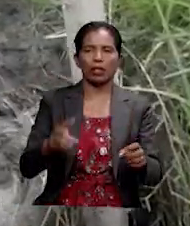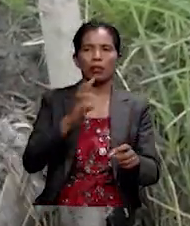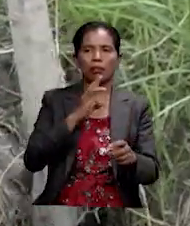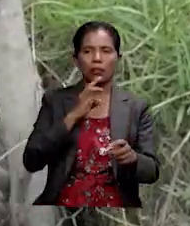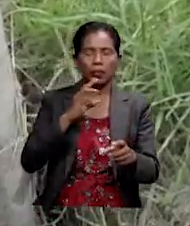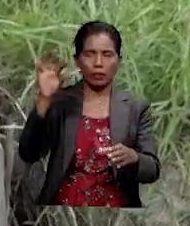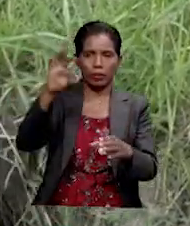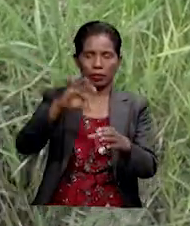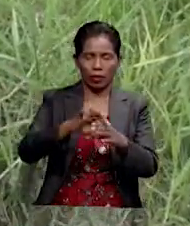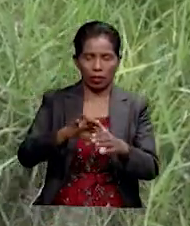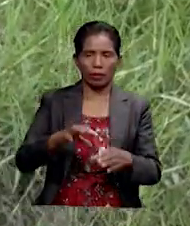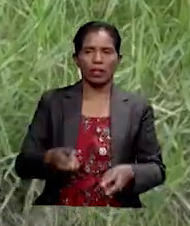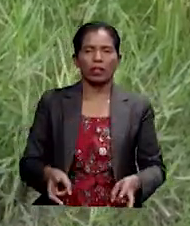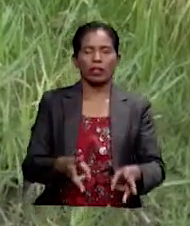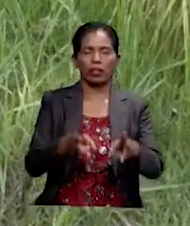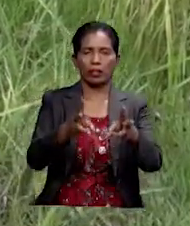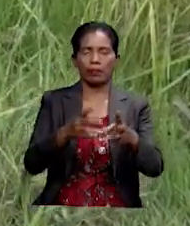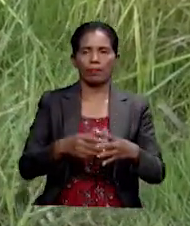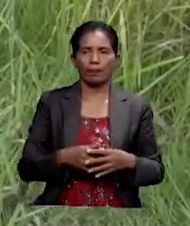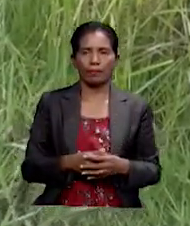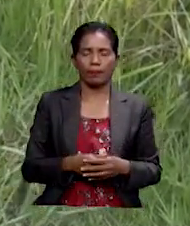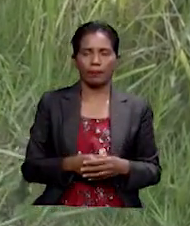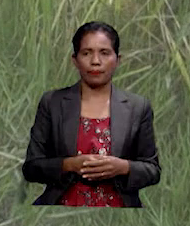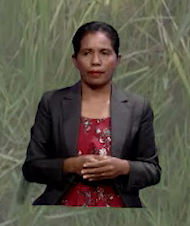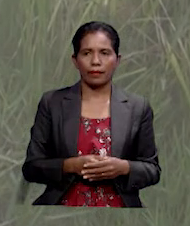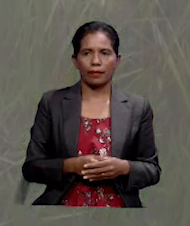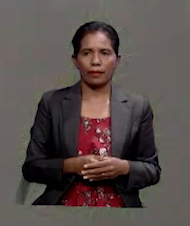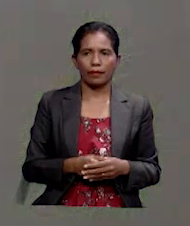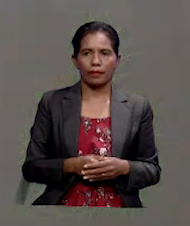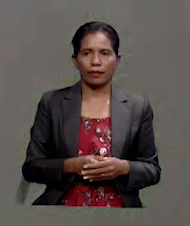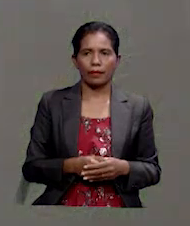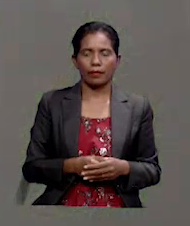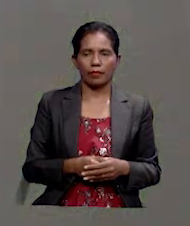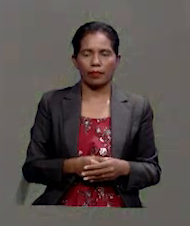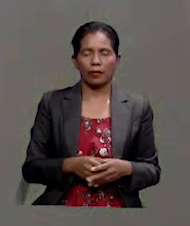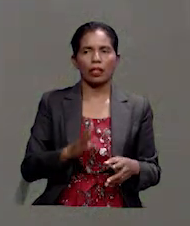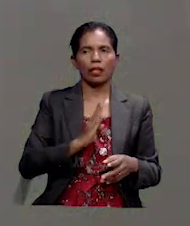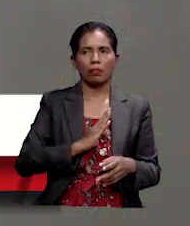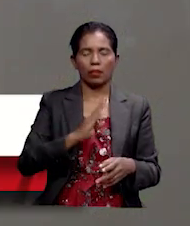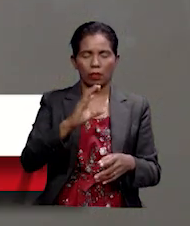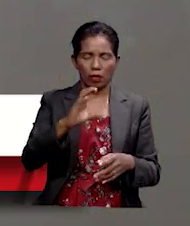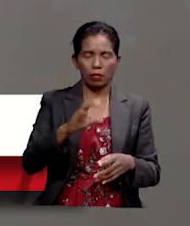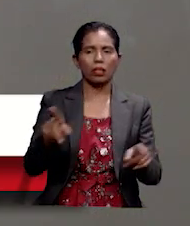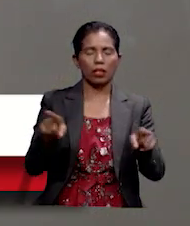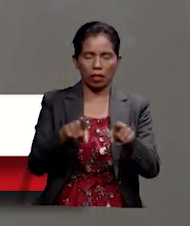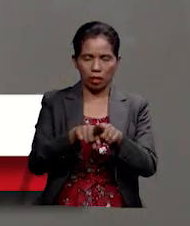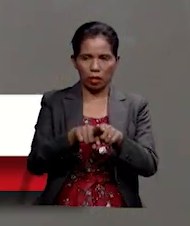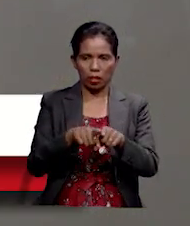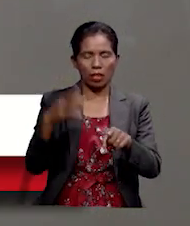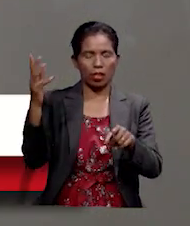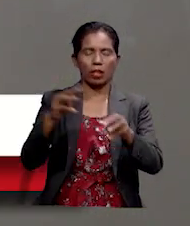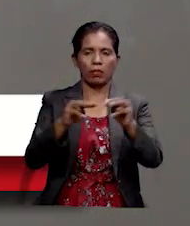halai hikas banatar ya bau kau bagia iha ve la risulamos acontecimiento ansane ane samos ye